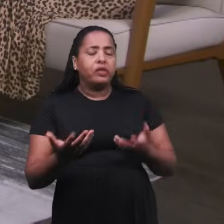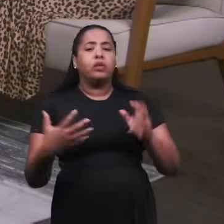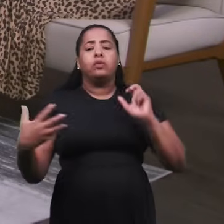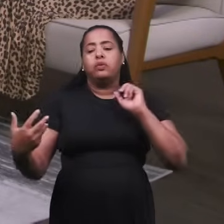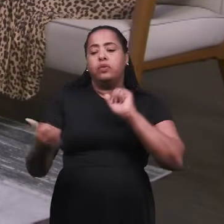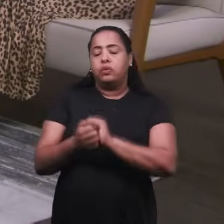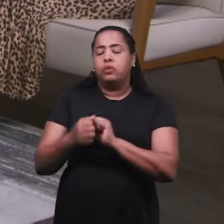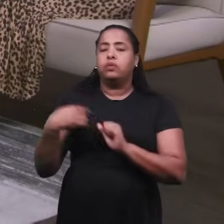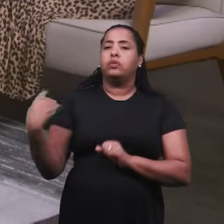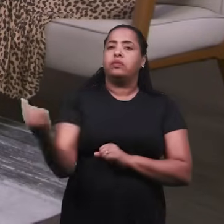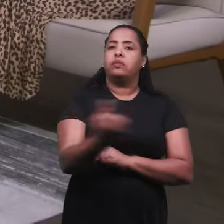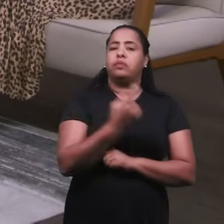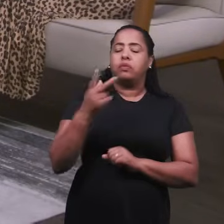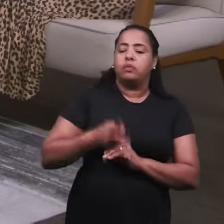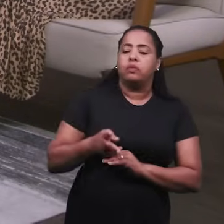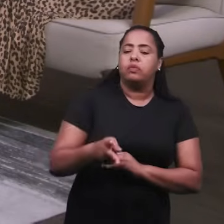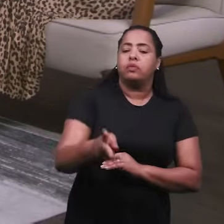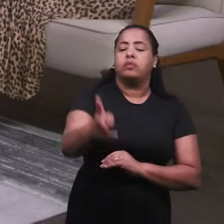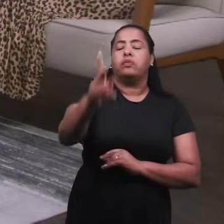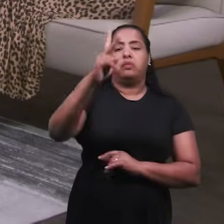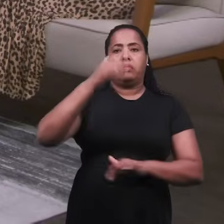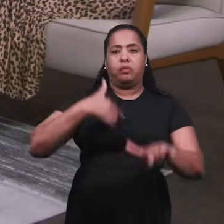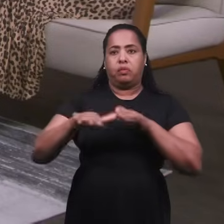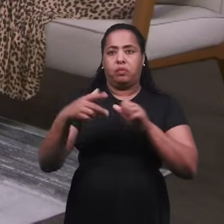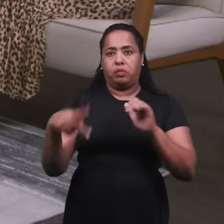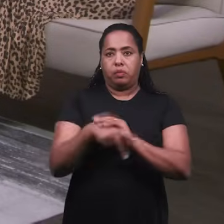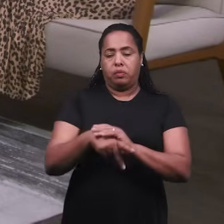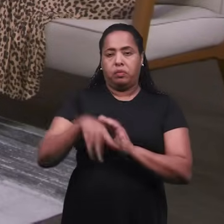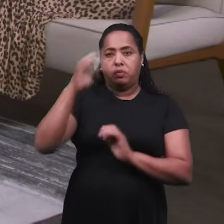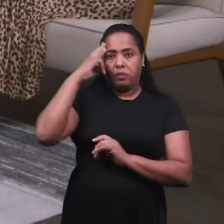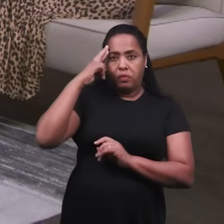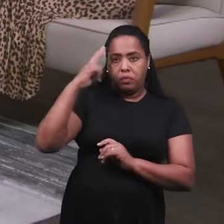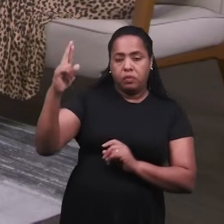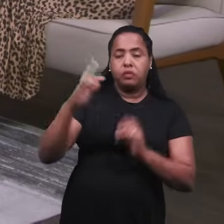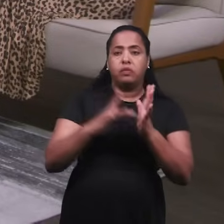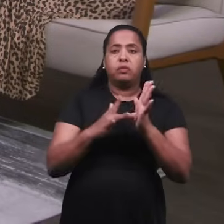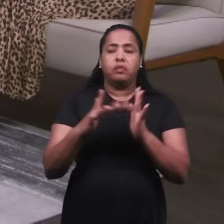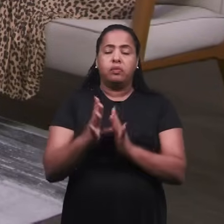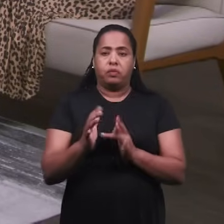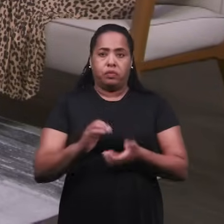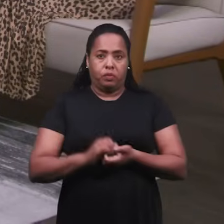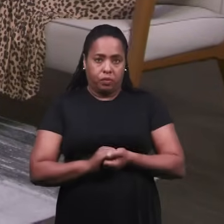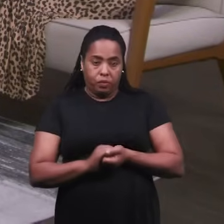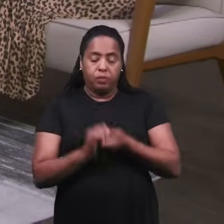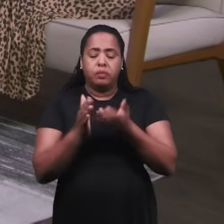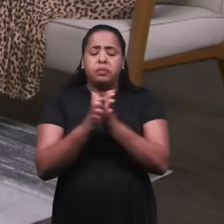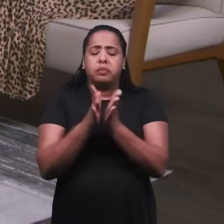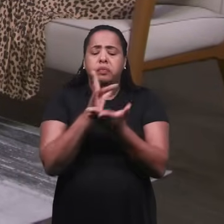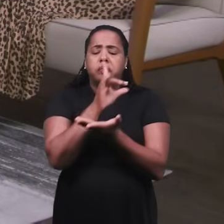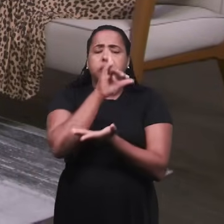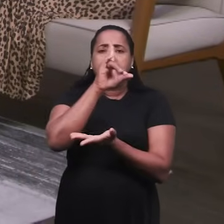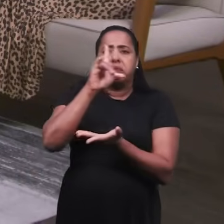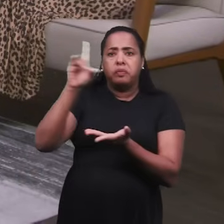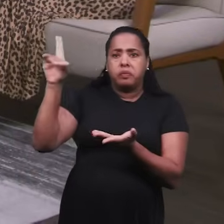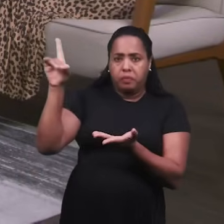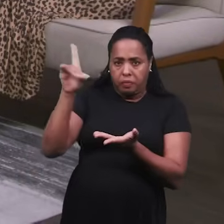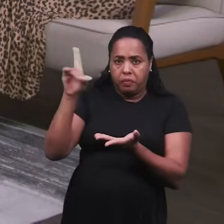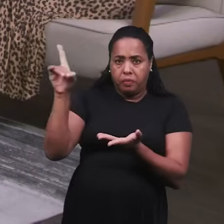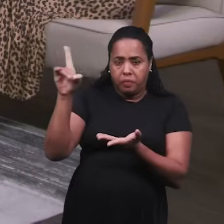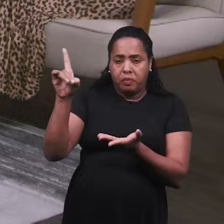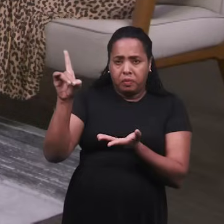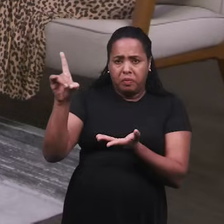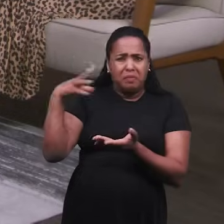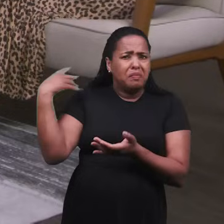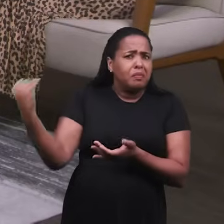juntamente conosco continuar a realizar a obra do Senhor, né? Então, a palavra, ela